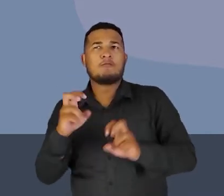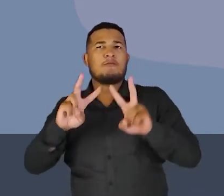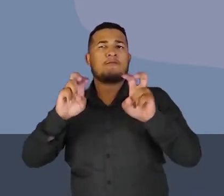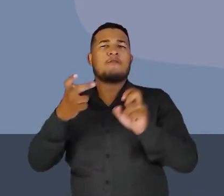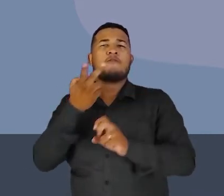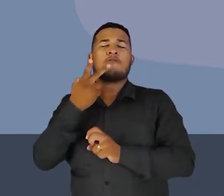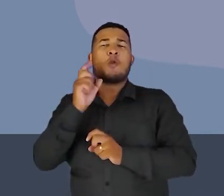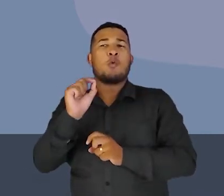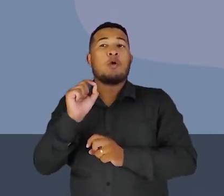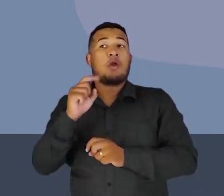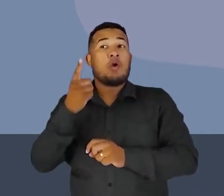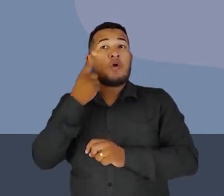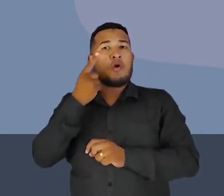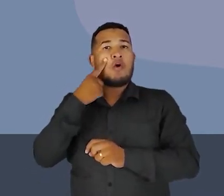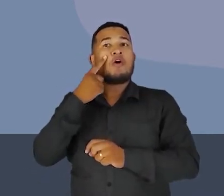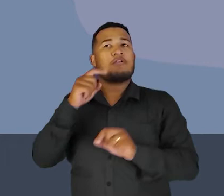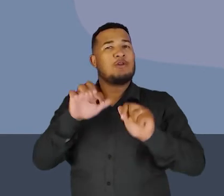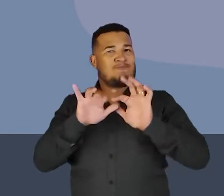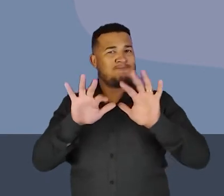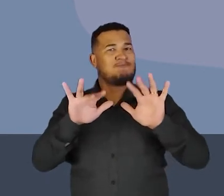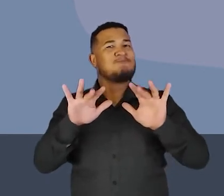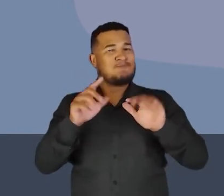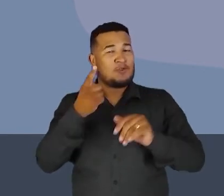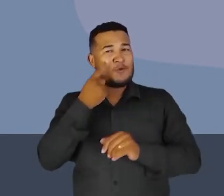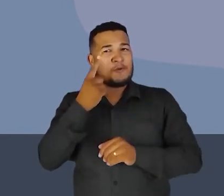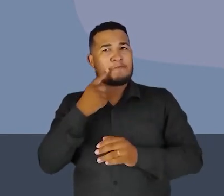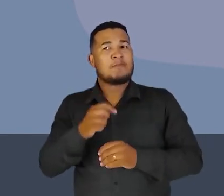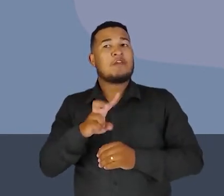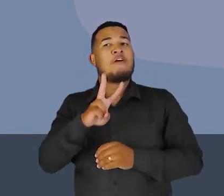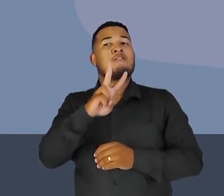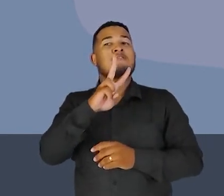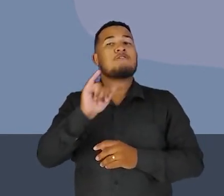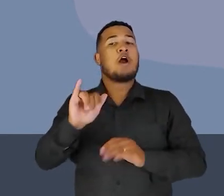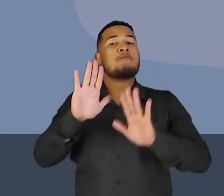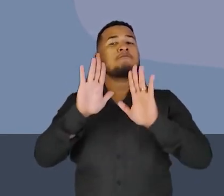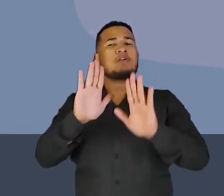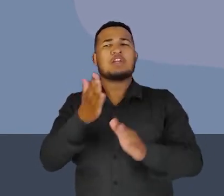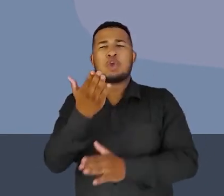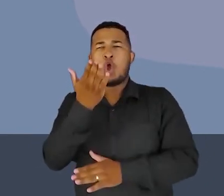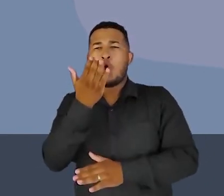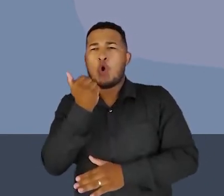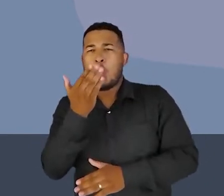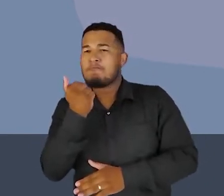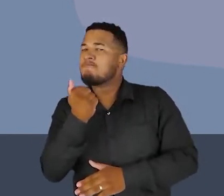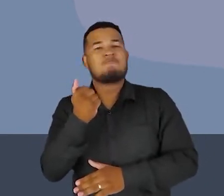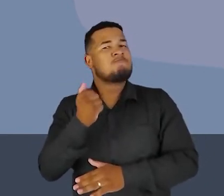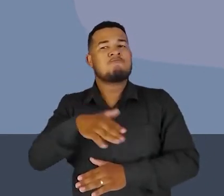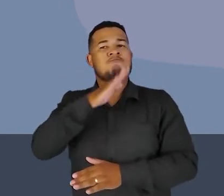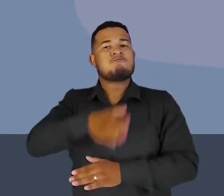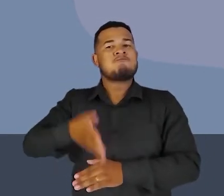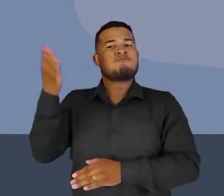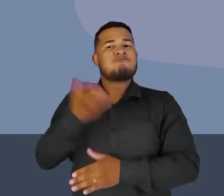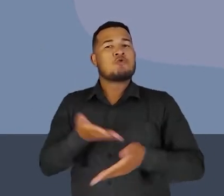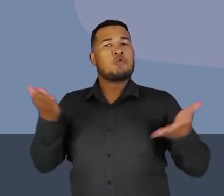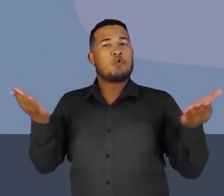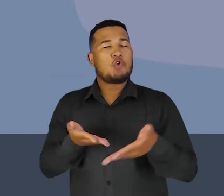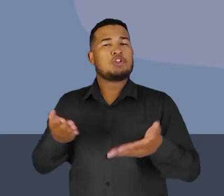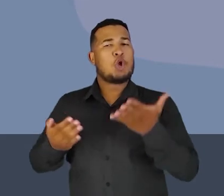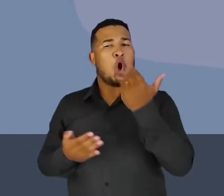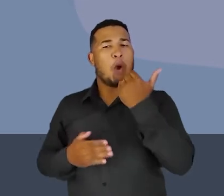o seguinte, eu fiz questão de digitar ali, vai ficar sem comida